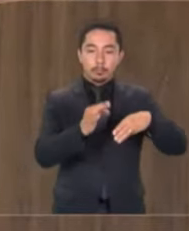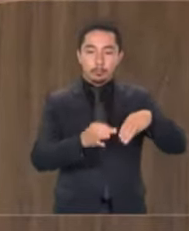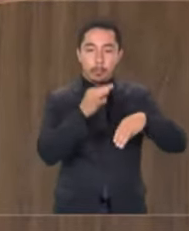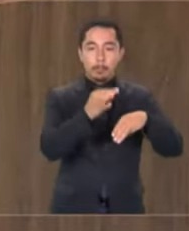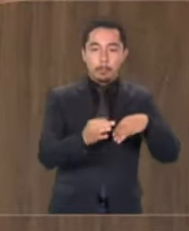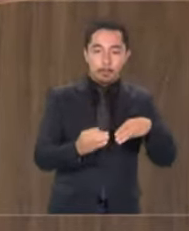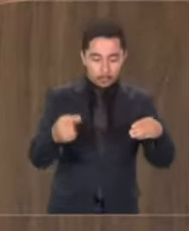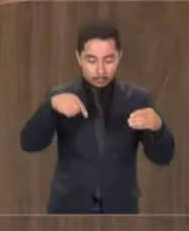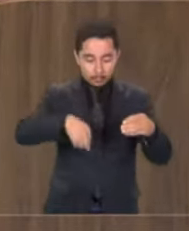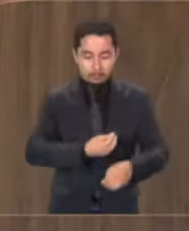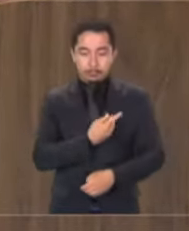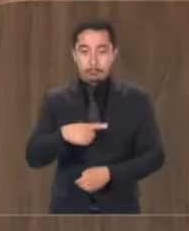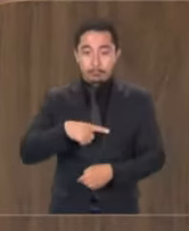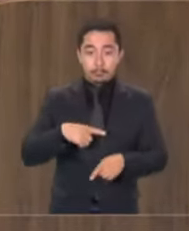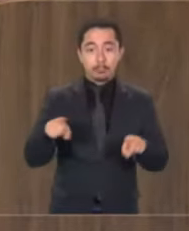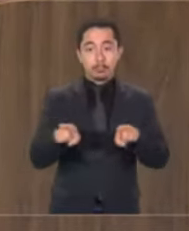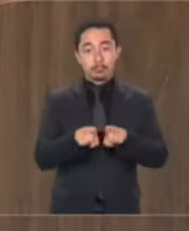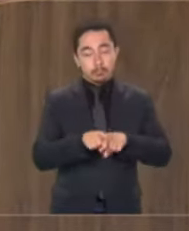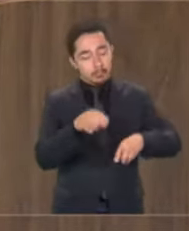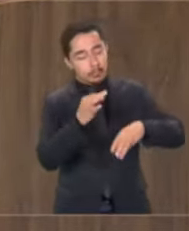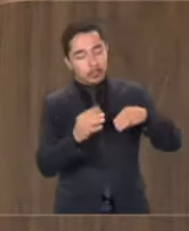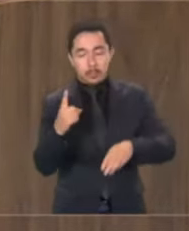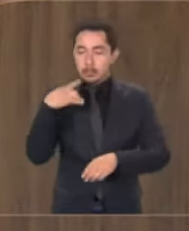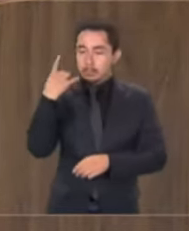presentes, senhores ministros, advogados.